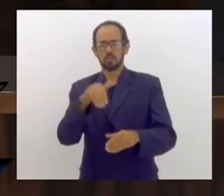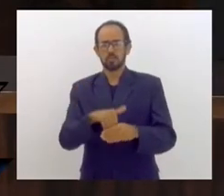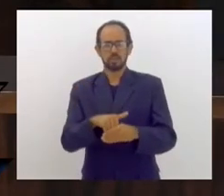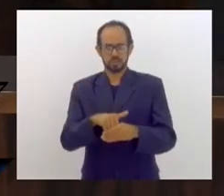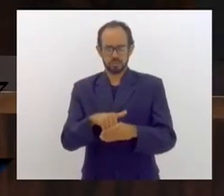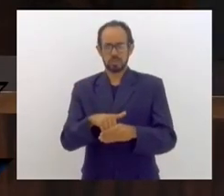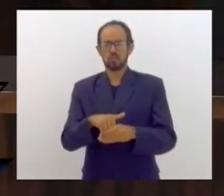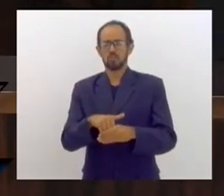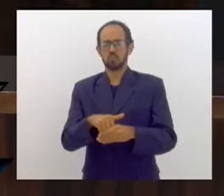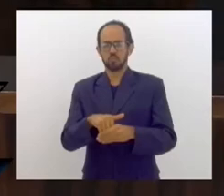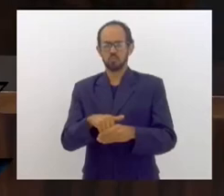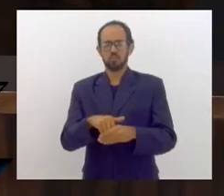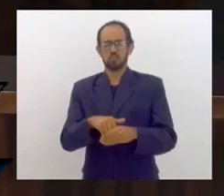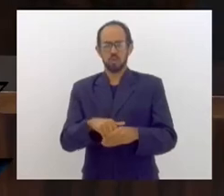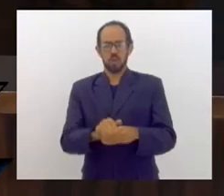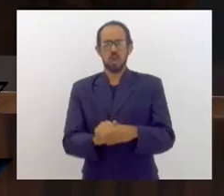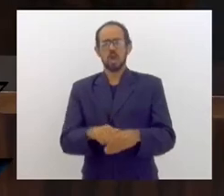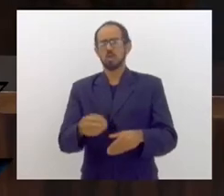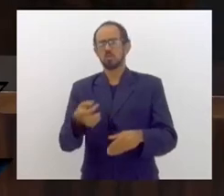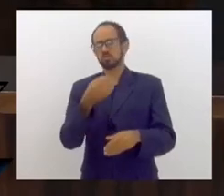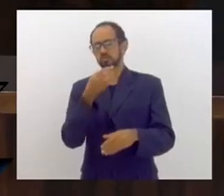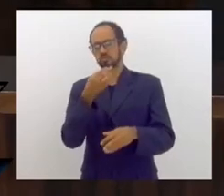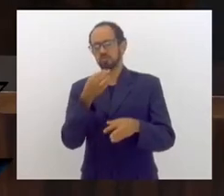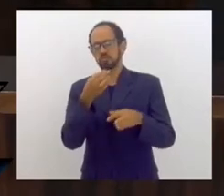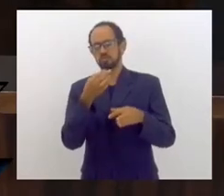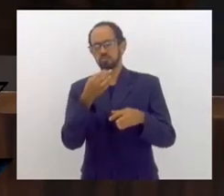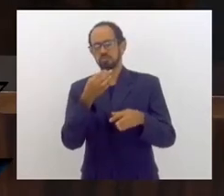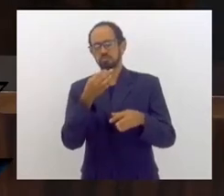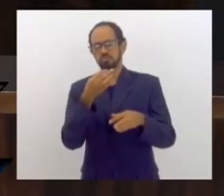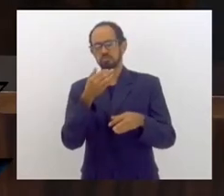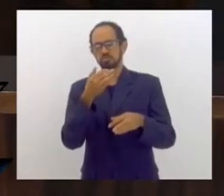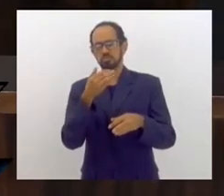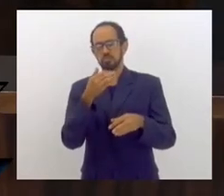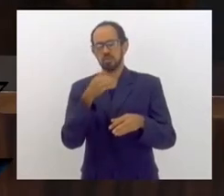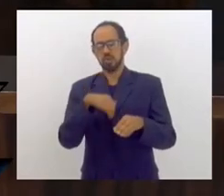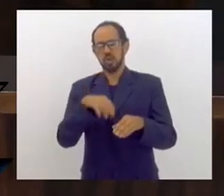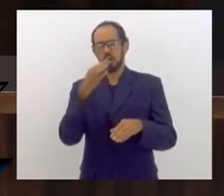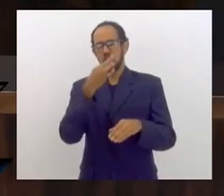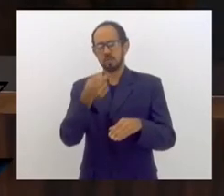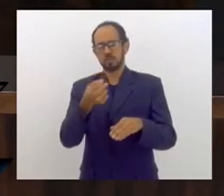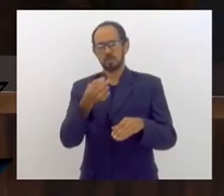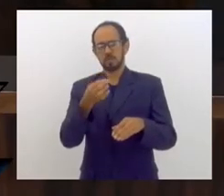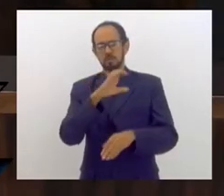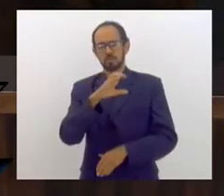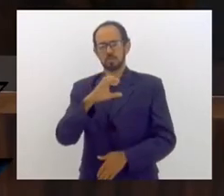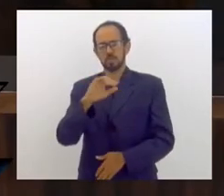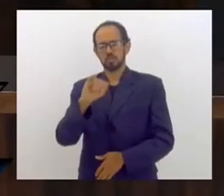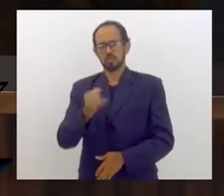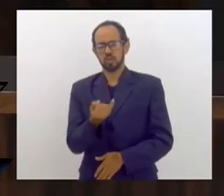Em votação, os pareceres da Comissão de Justiça,